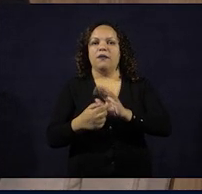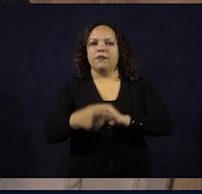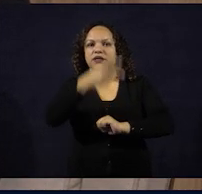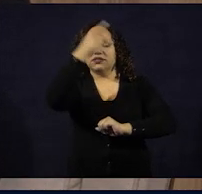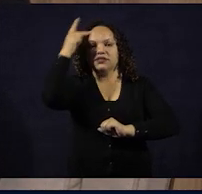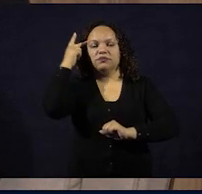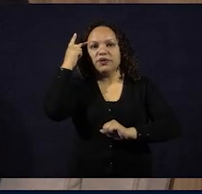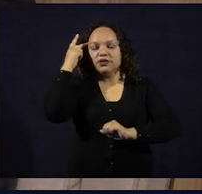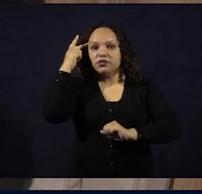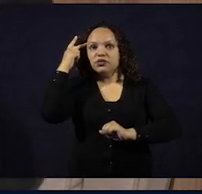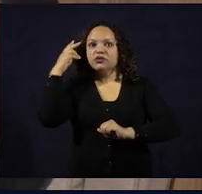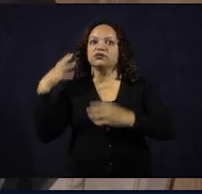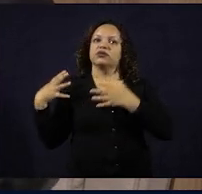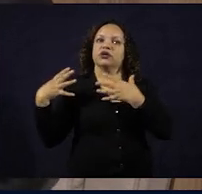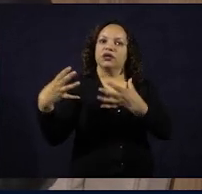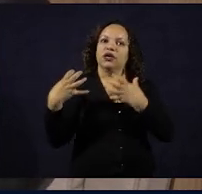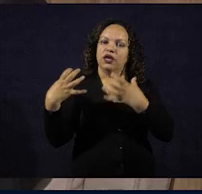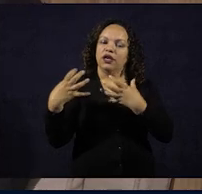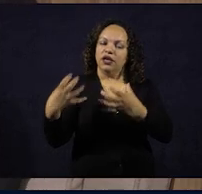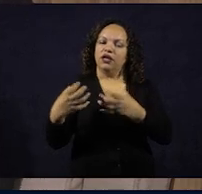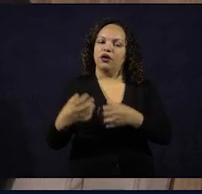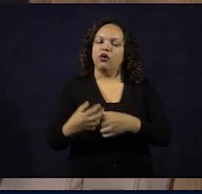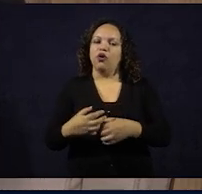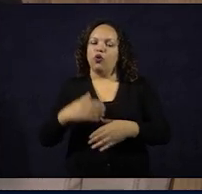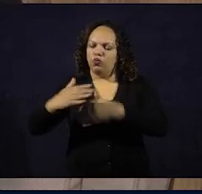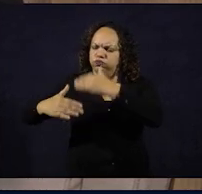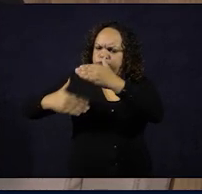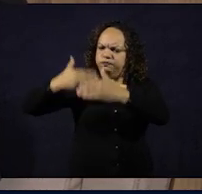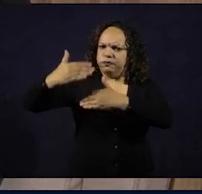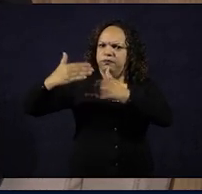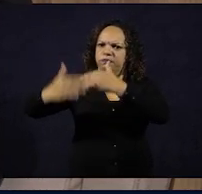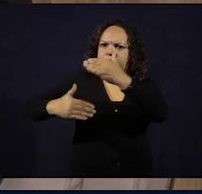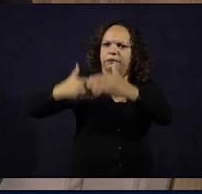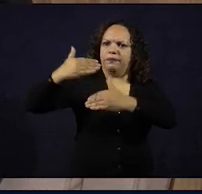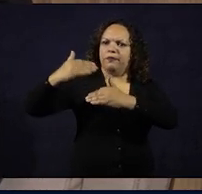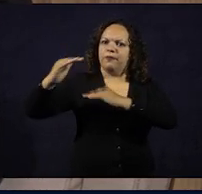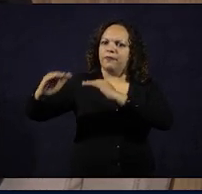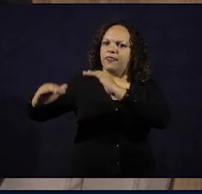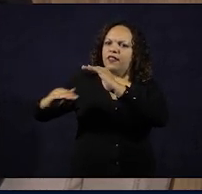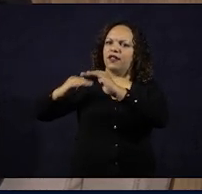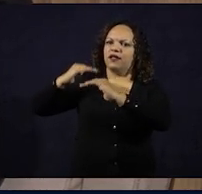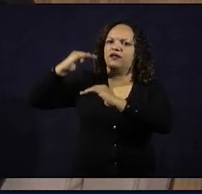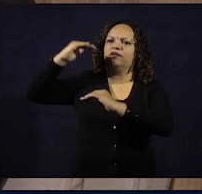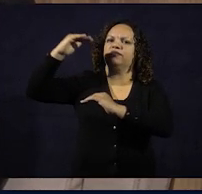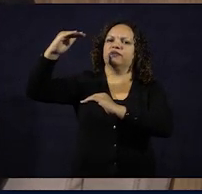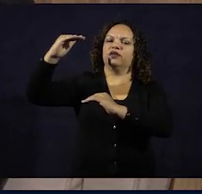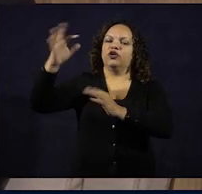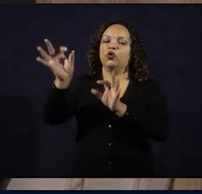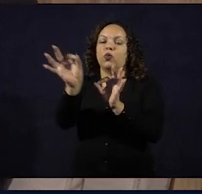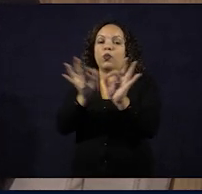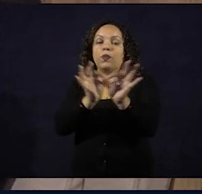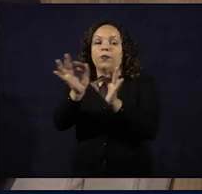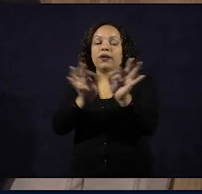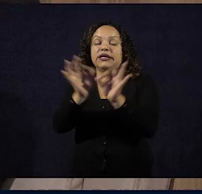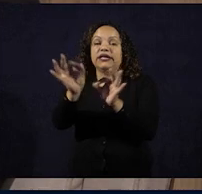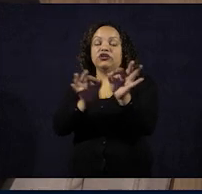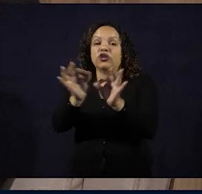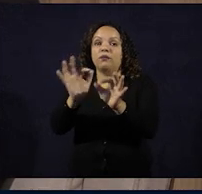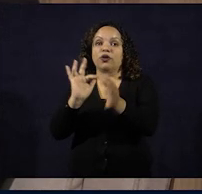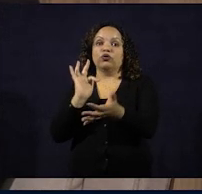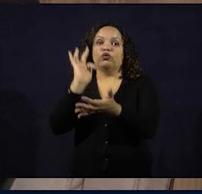investidor a trajetória de crescimento que a gente tinha vindo e qual era o planejamento futuro